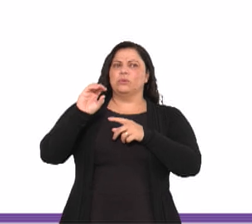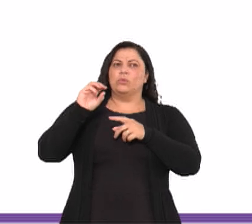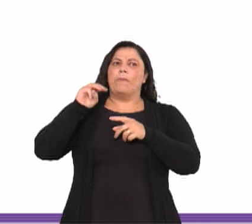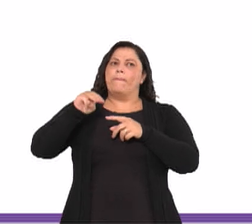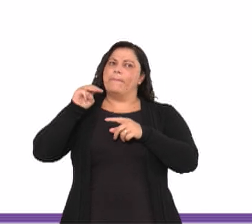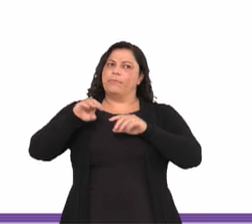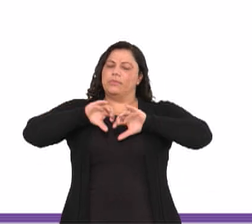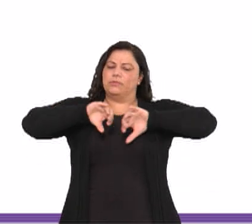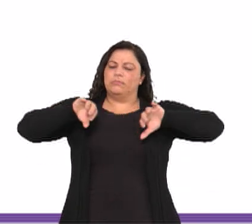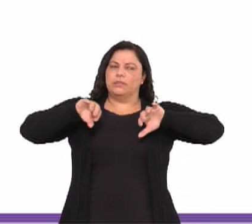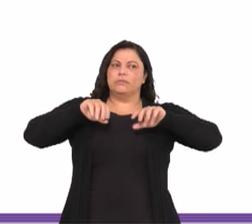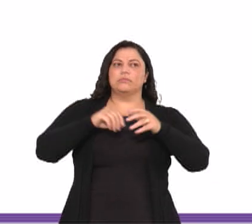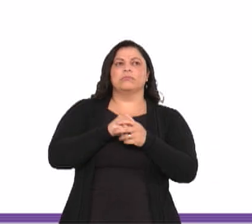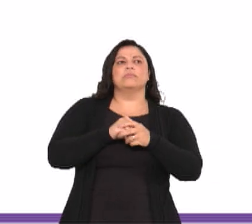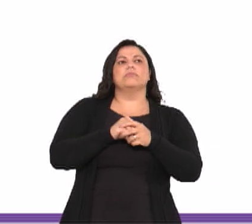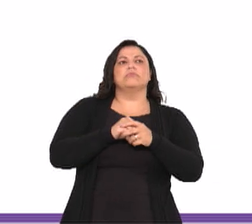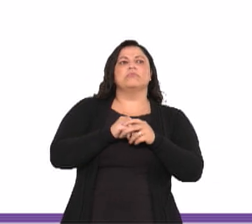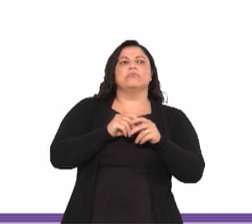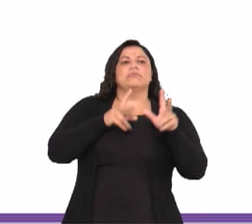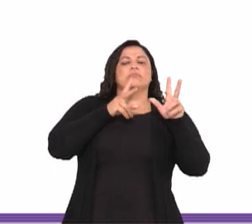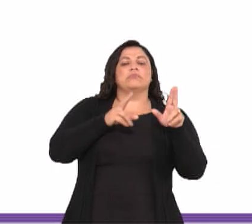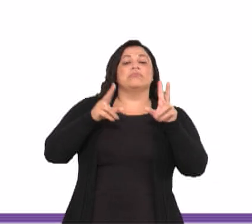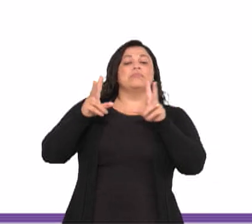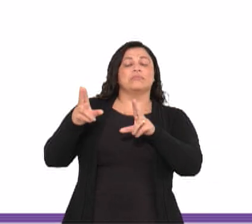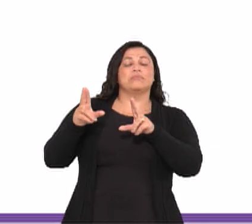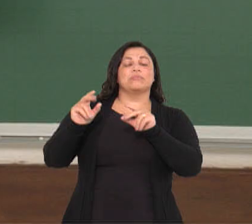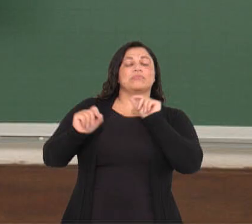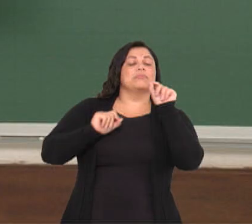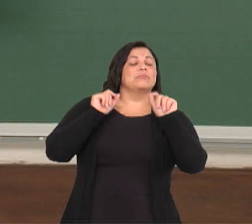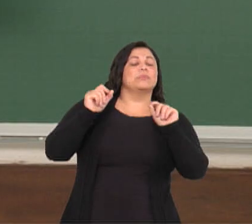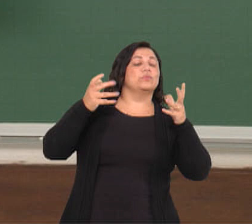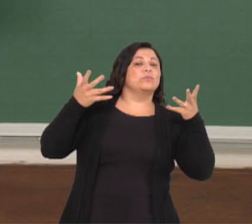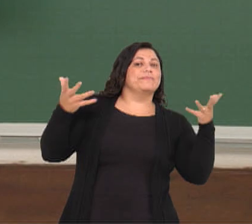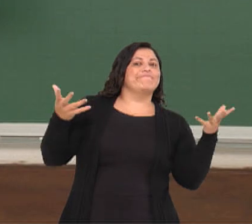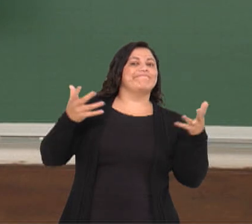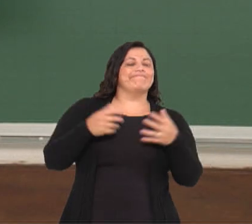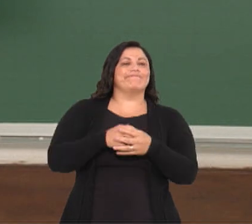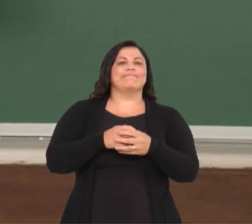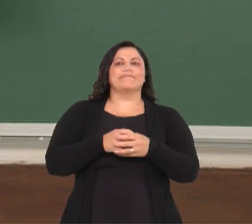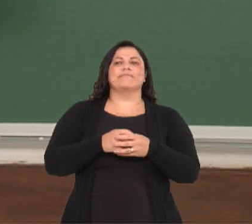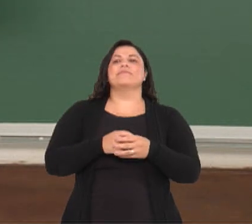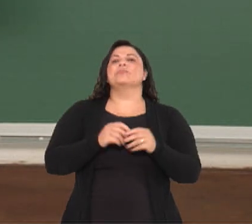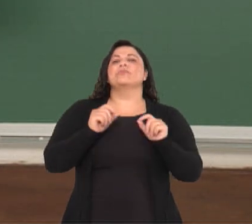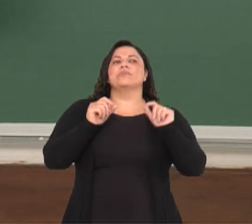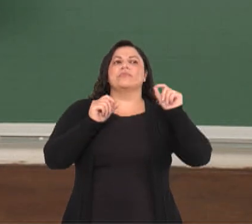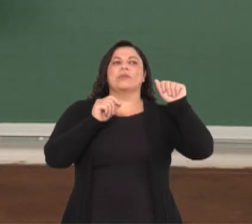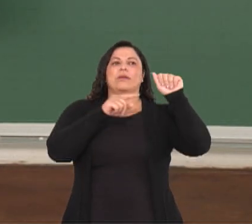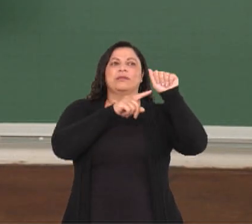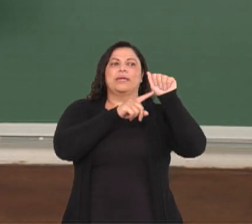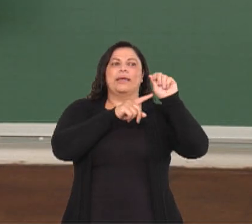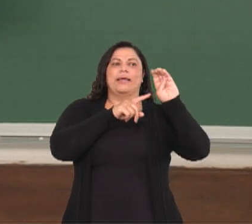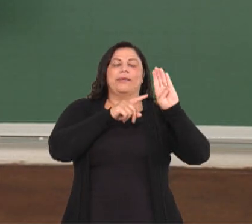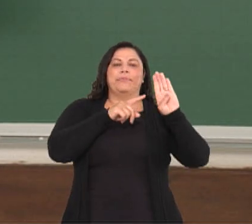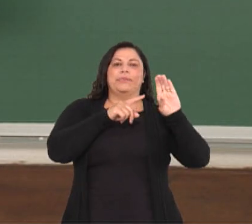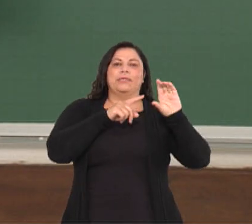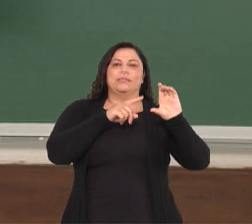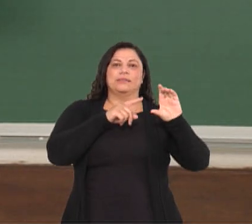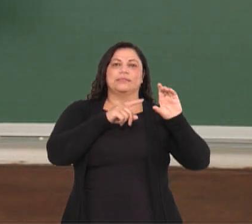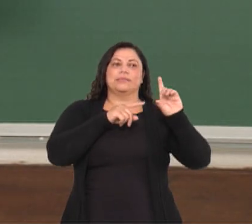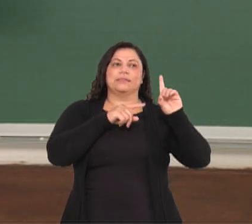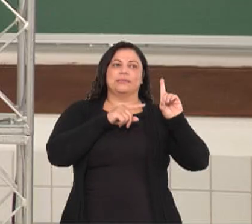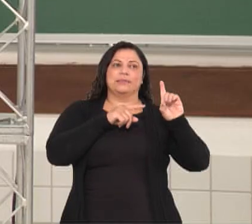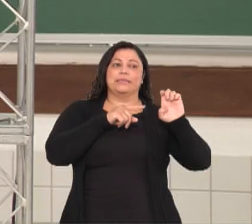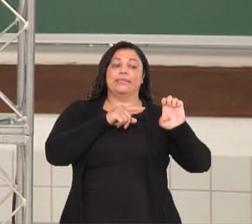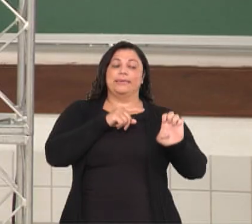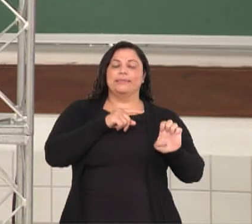elétrica entre elas é igual a... Temos aqui as opções, temos que fazer o cálculo para descobrir qual dessas opções é a correta. Muito